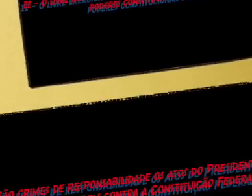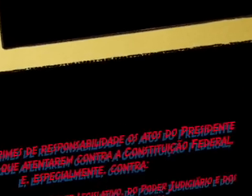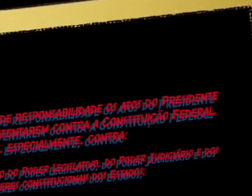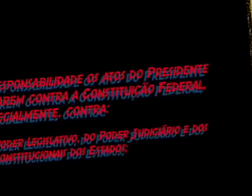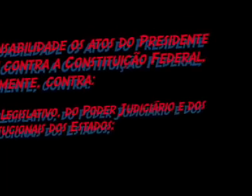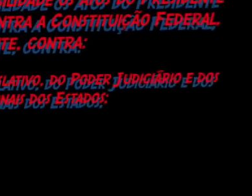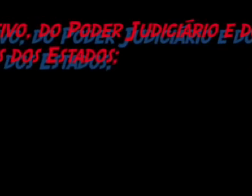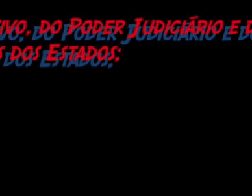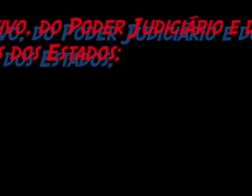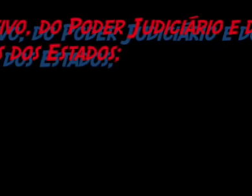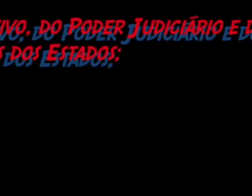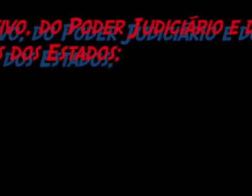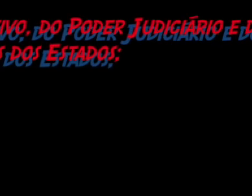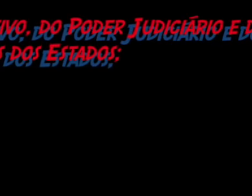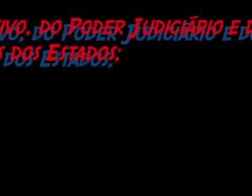presidente Lula. Chama